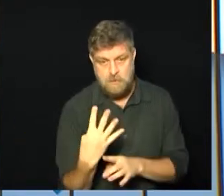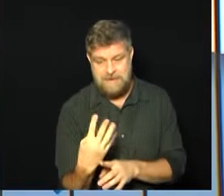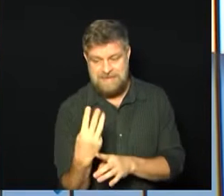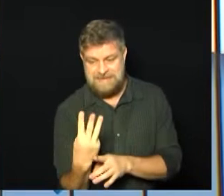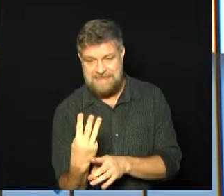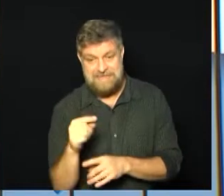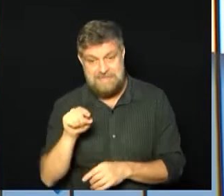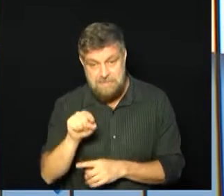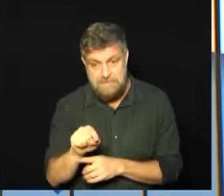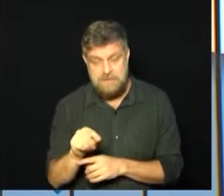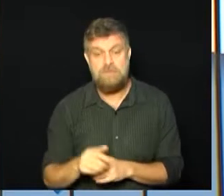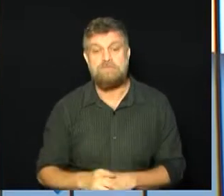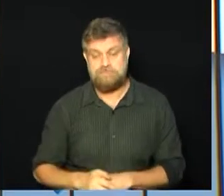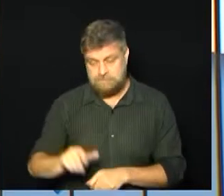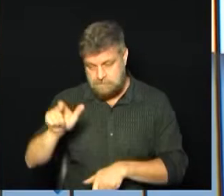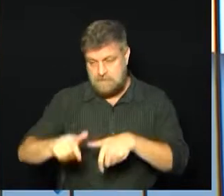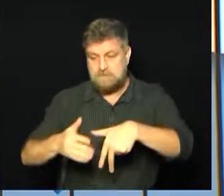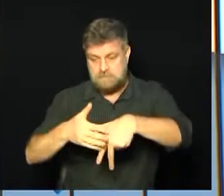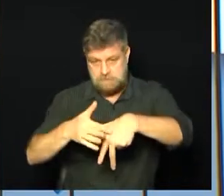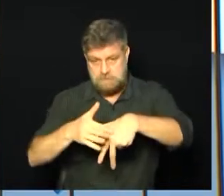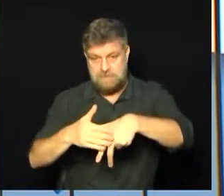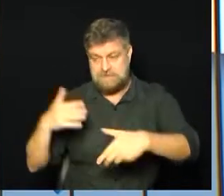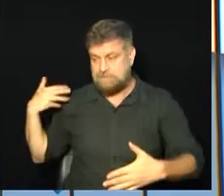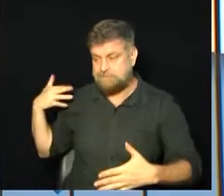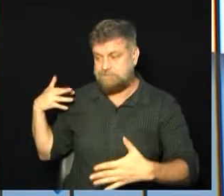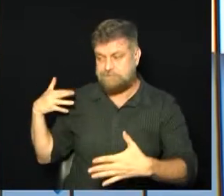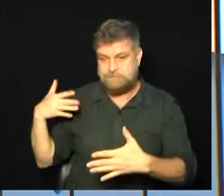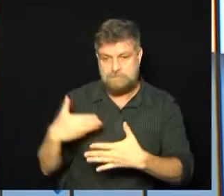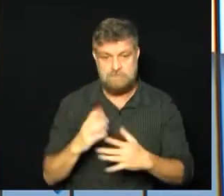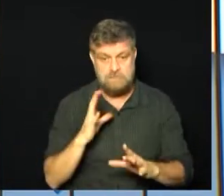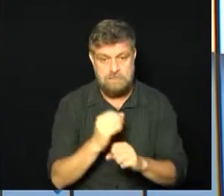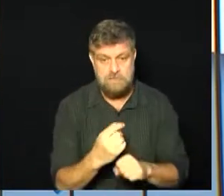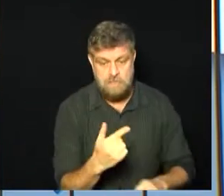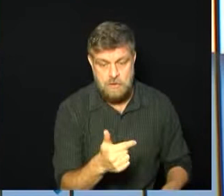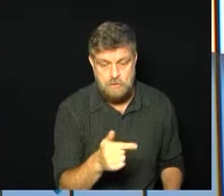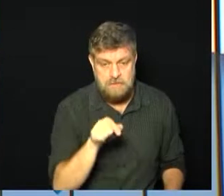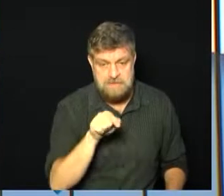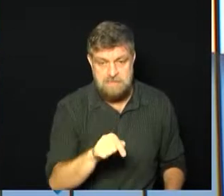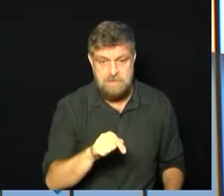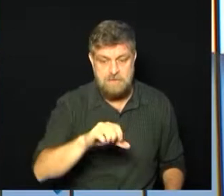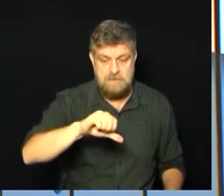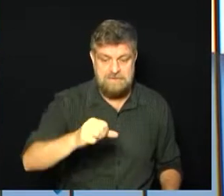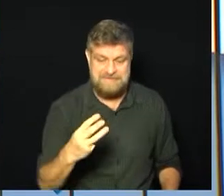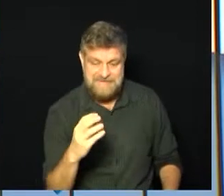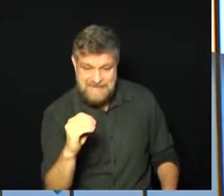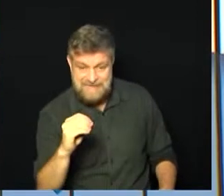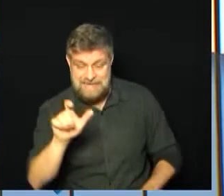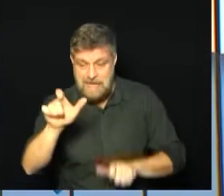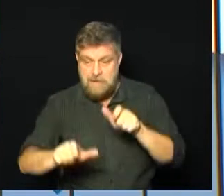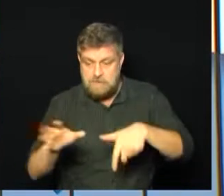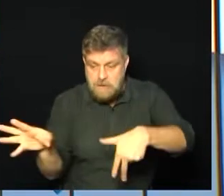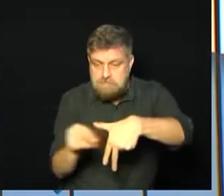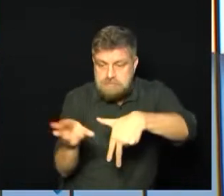22.043.112 casos da Covid-19 desde o início da pandemia. São 12.930 novos casos nas últimas